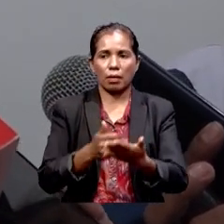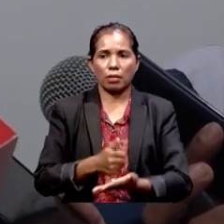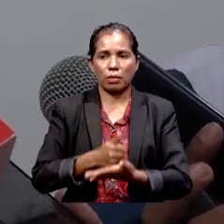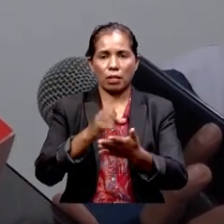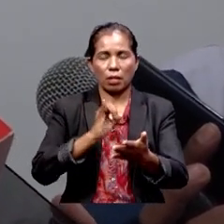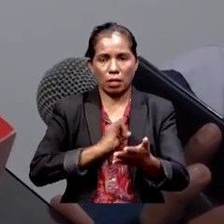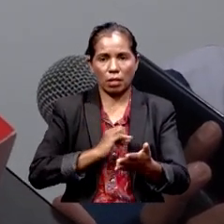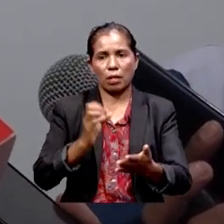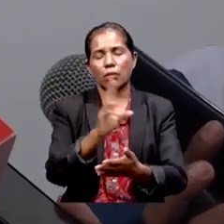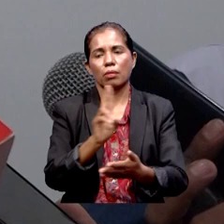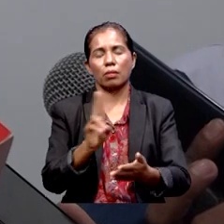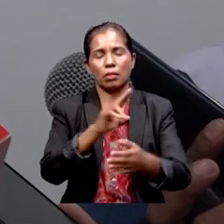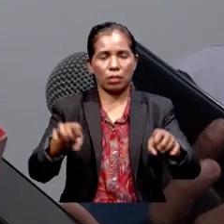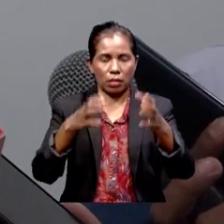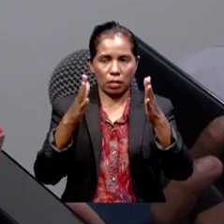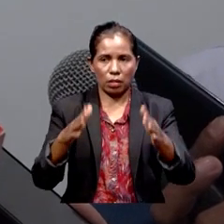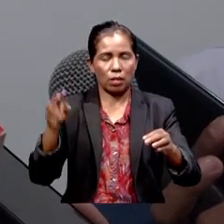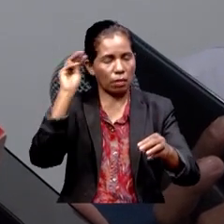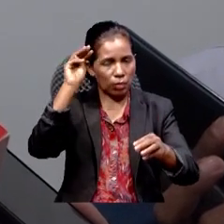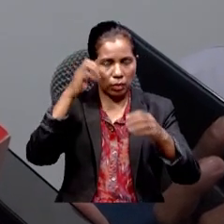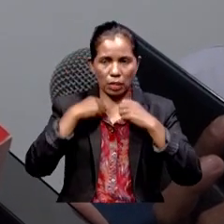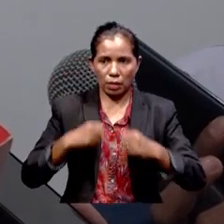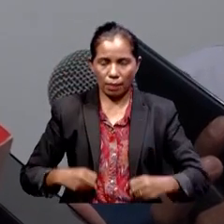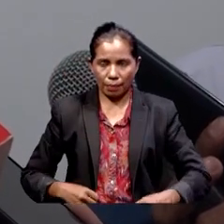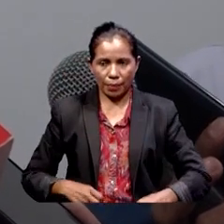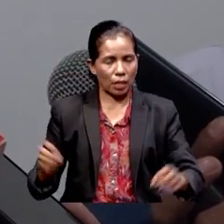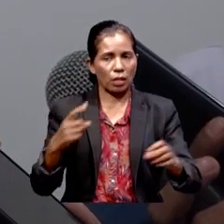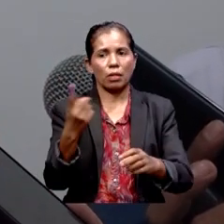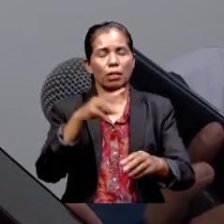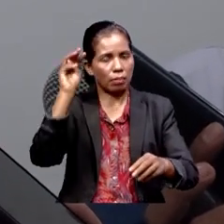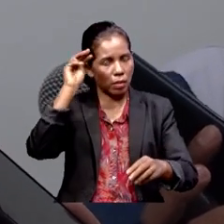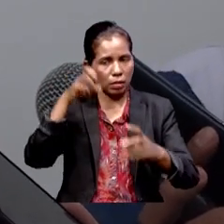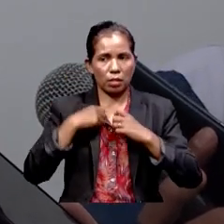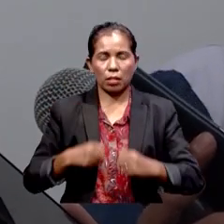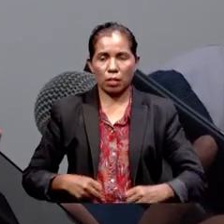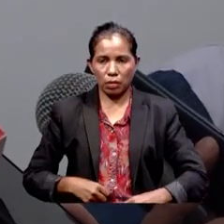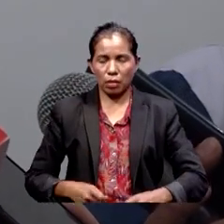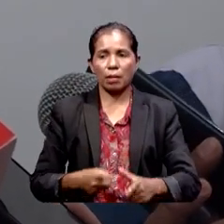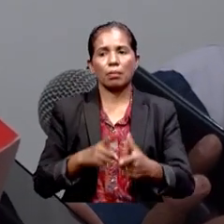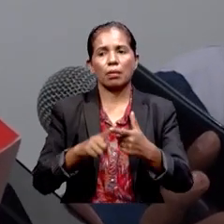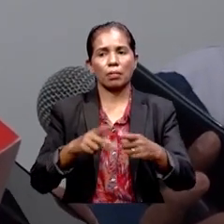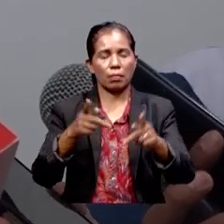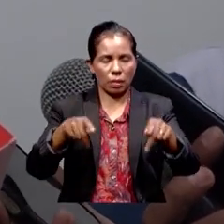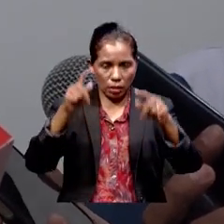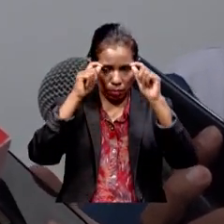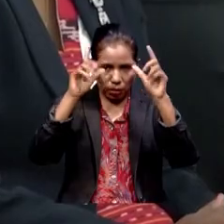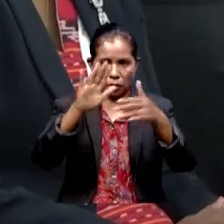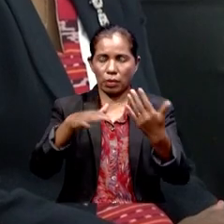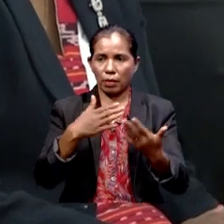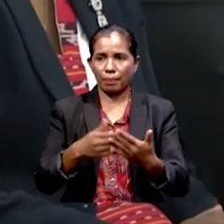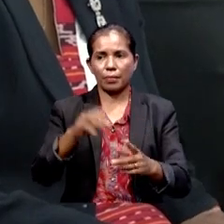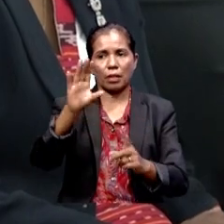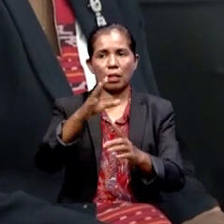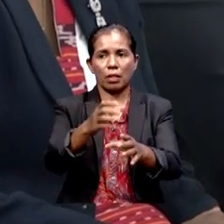hau a tu dizere recurso humano e a Ministério da Saúde e laos det Ministério da Saúde mai be ba território toma. Cargo se fia